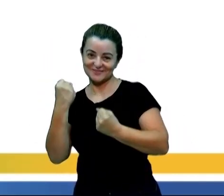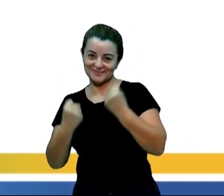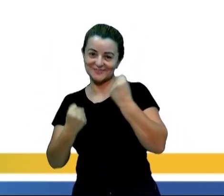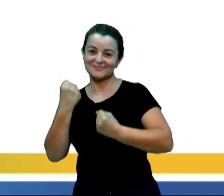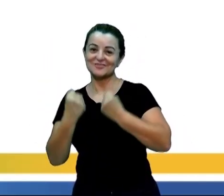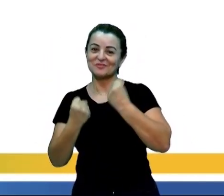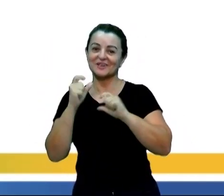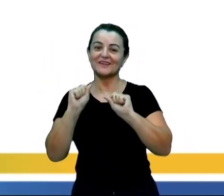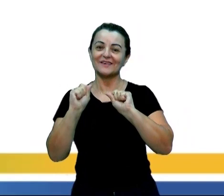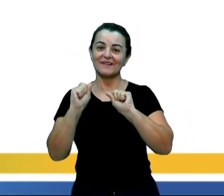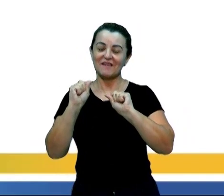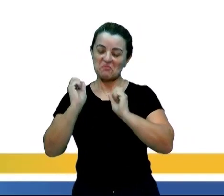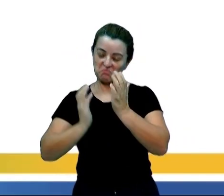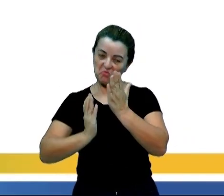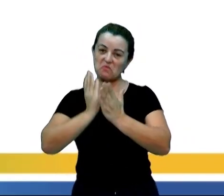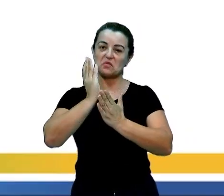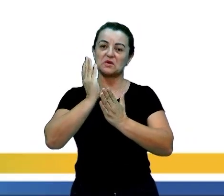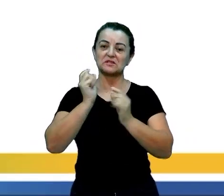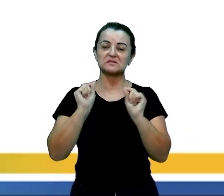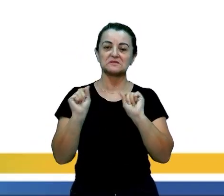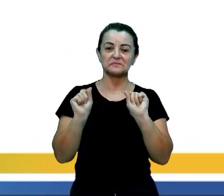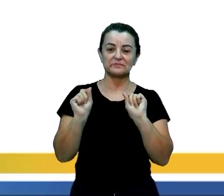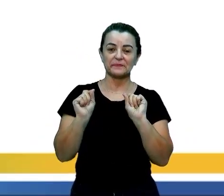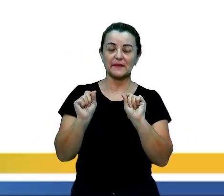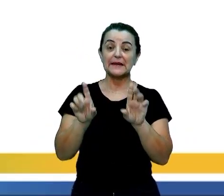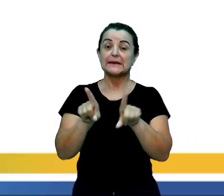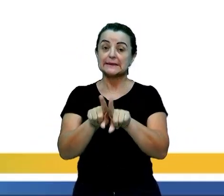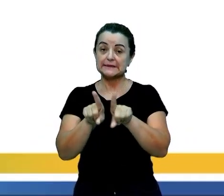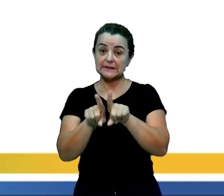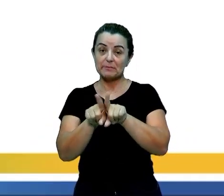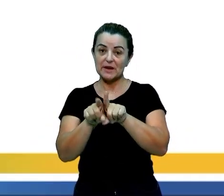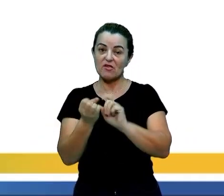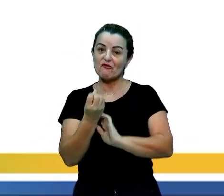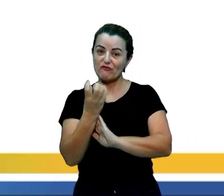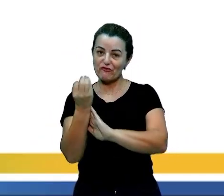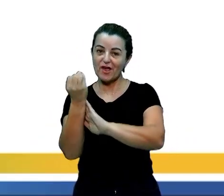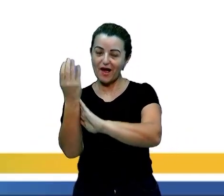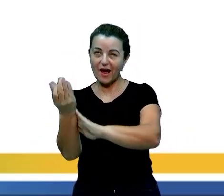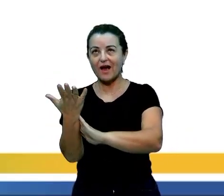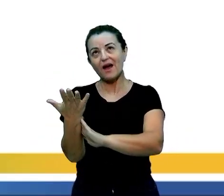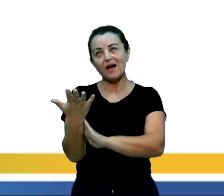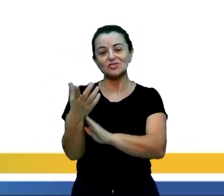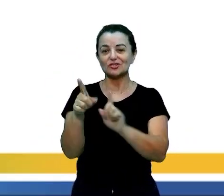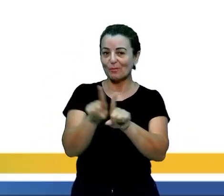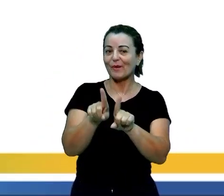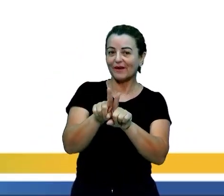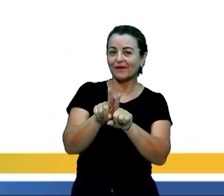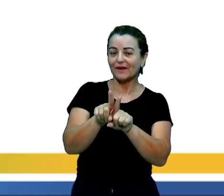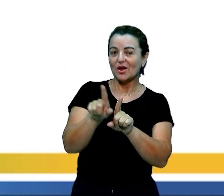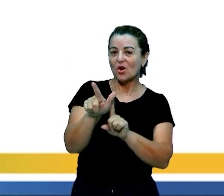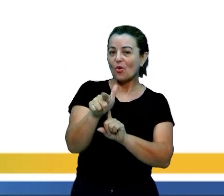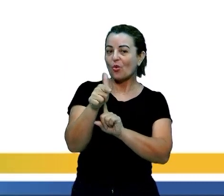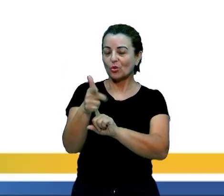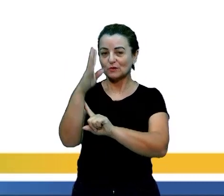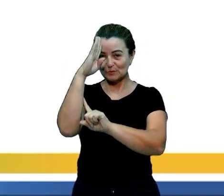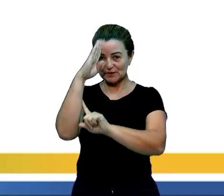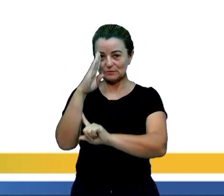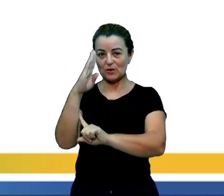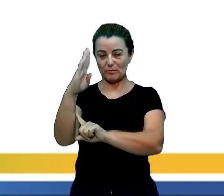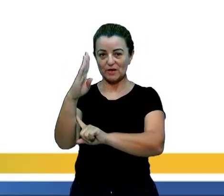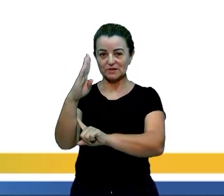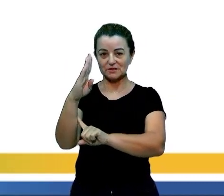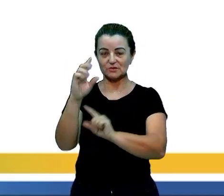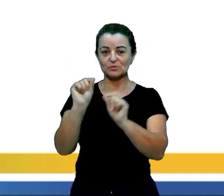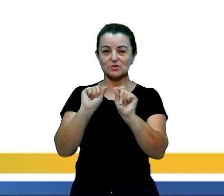mais evoluídos. E não só no sentido de viagem, né, de turismo e tudo mais, mas principalmente também no sentido